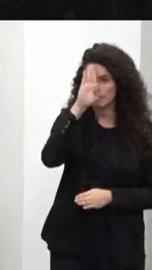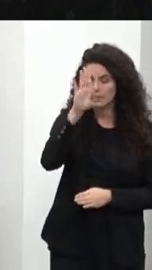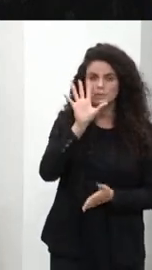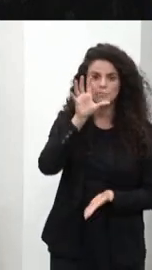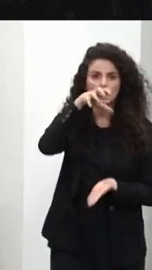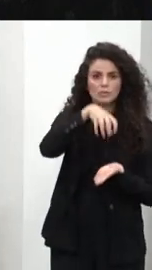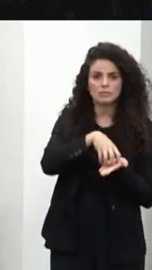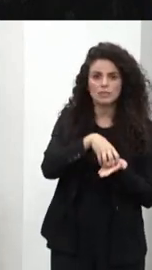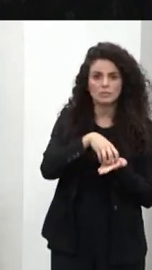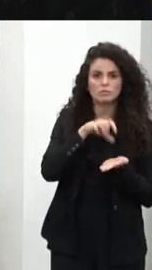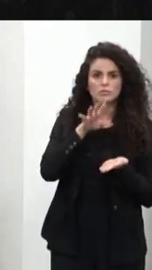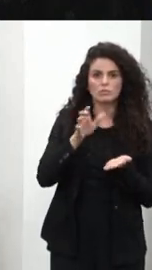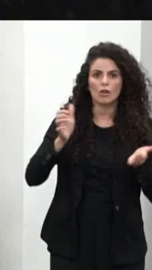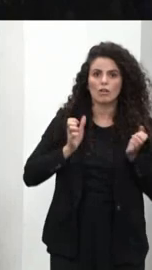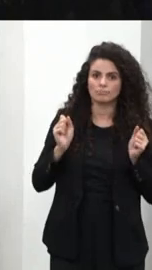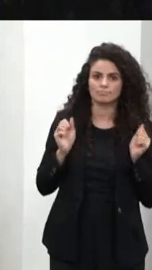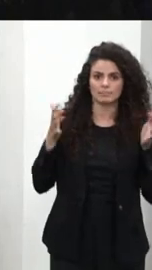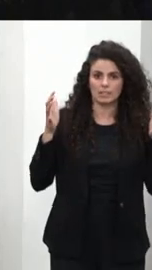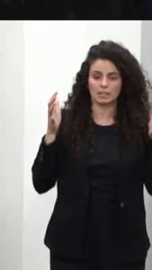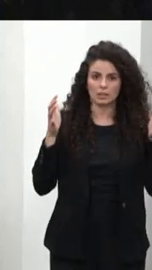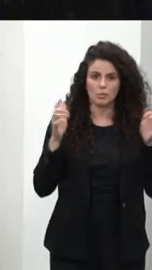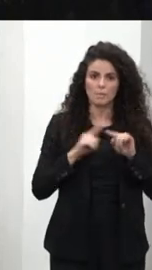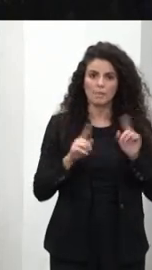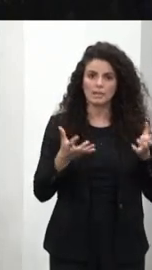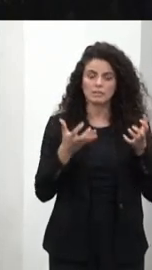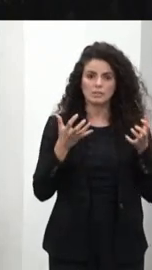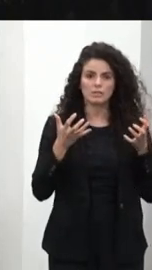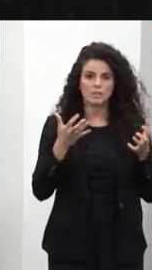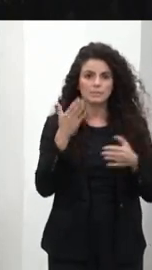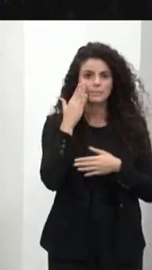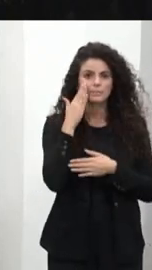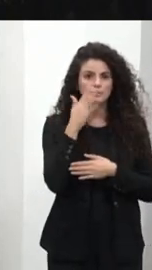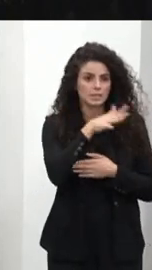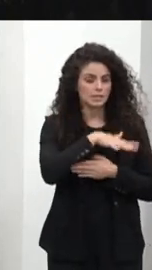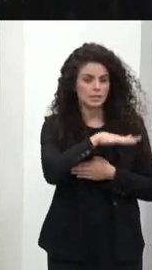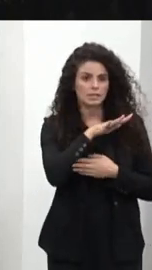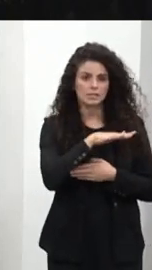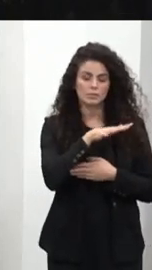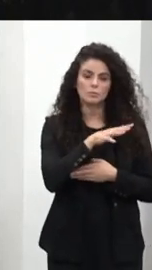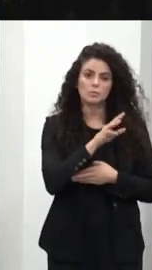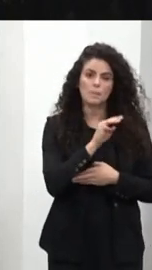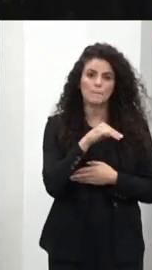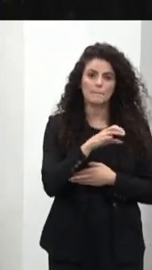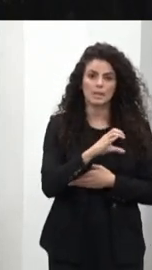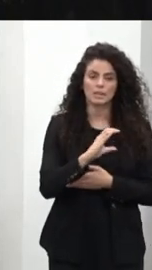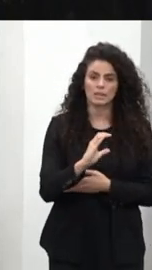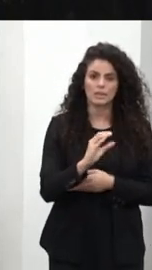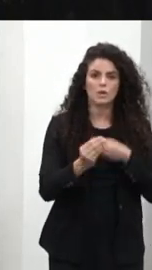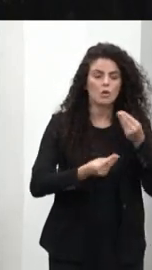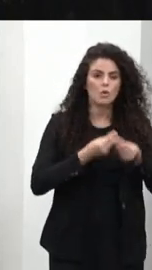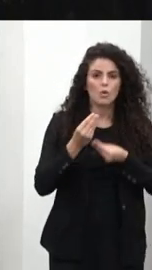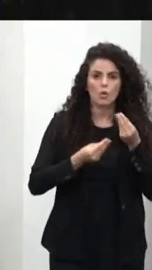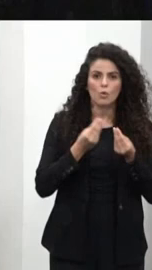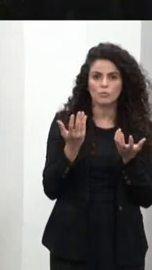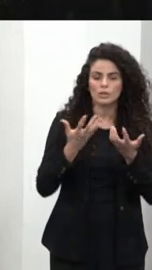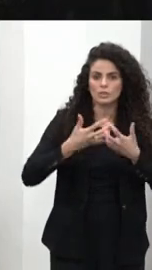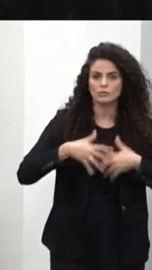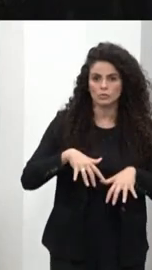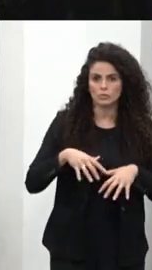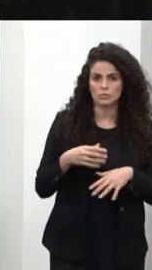elitista eu queria saber do ministério da cultura Federal como é que vai ser